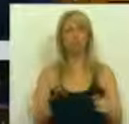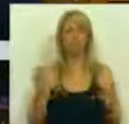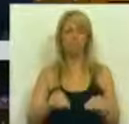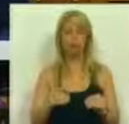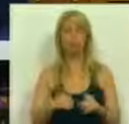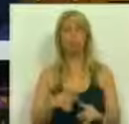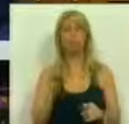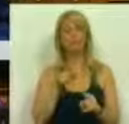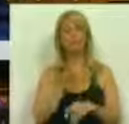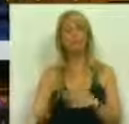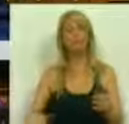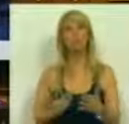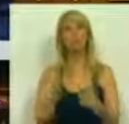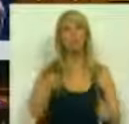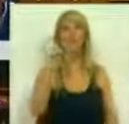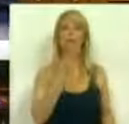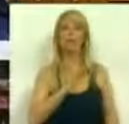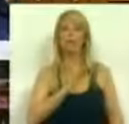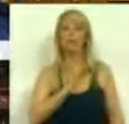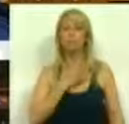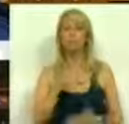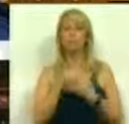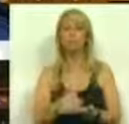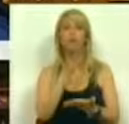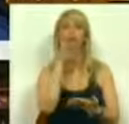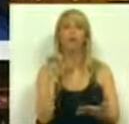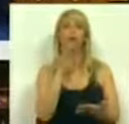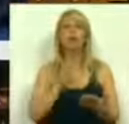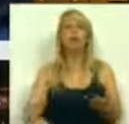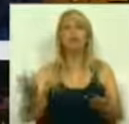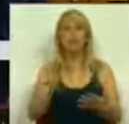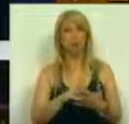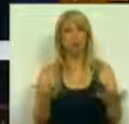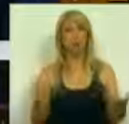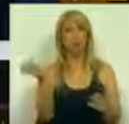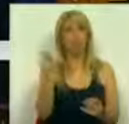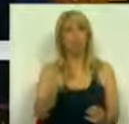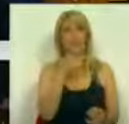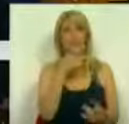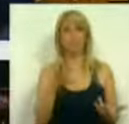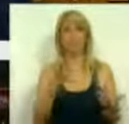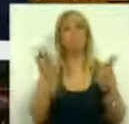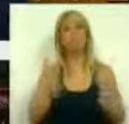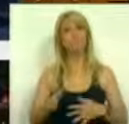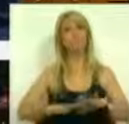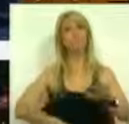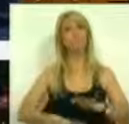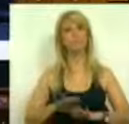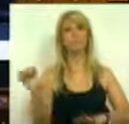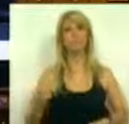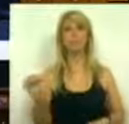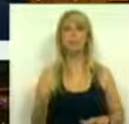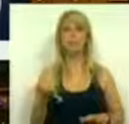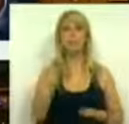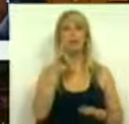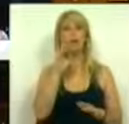deputados, estas propostas trazidas pelo PSD apoiam as famílias em situação dramática. Temos que fazê-lo, mas